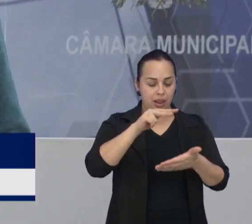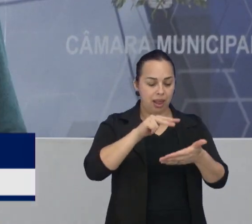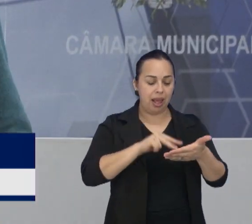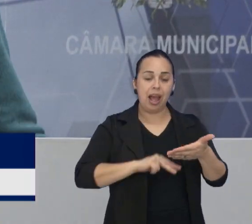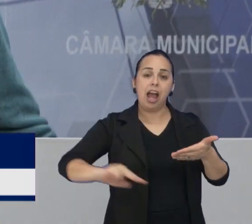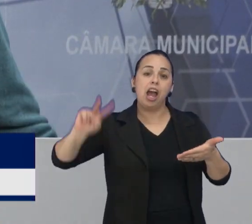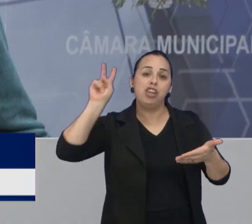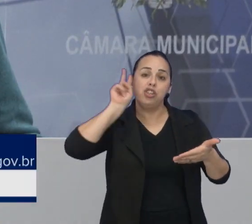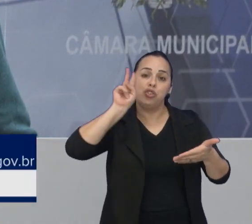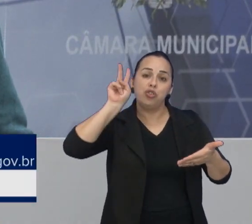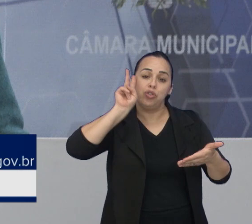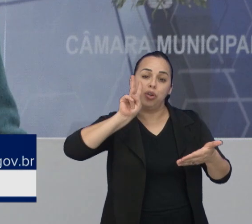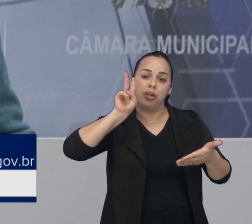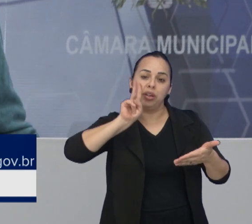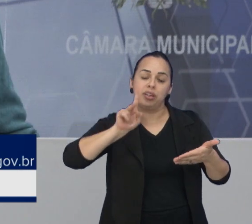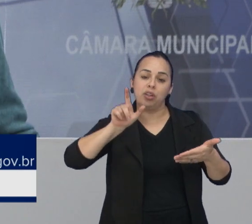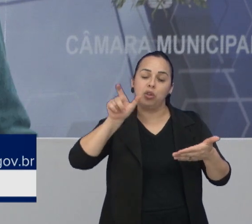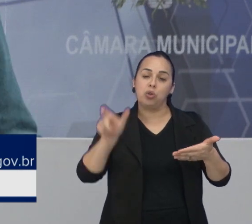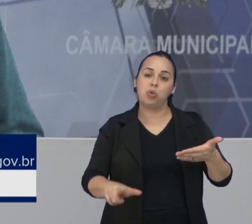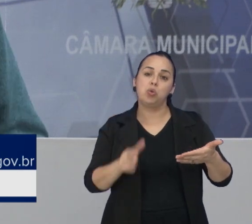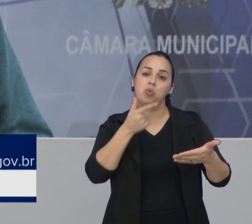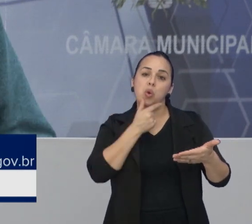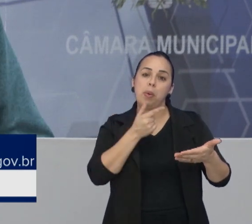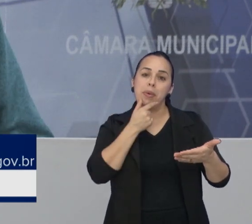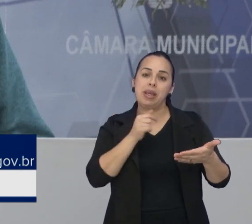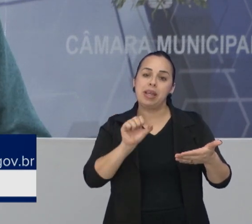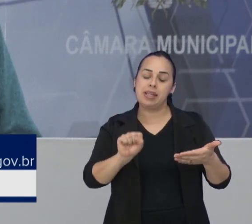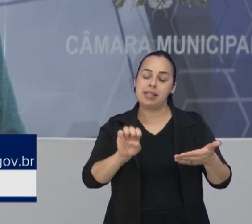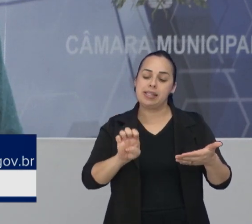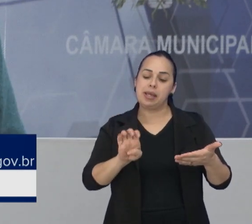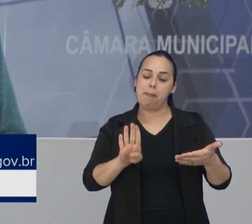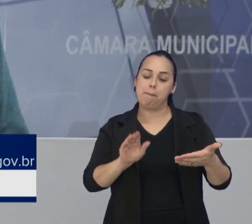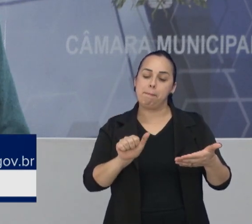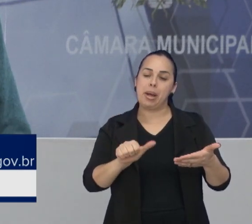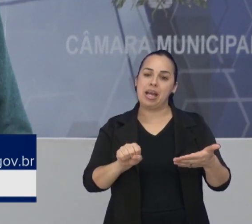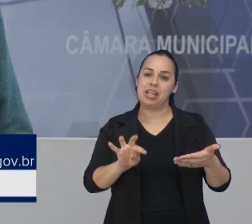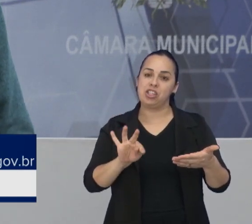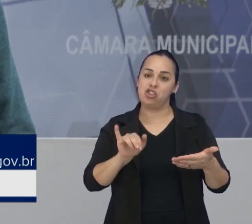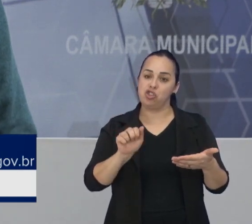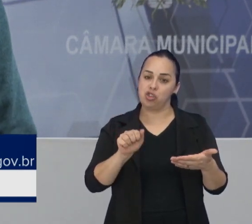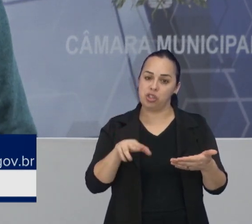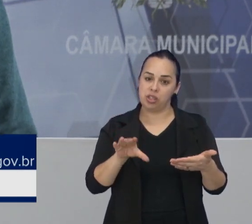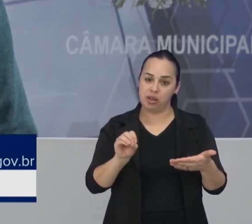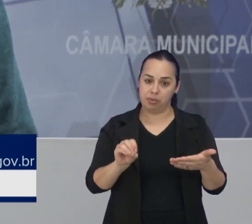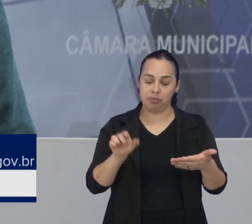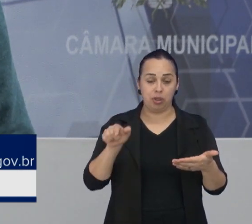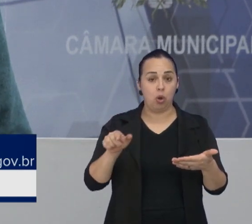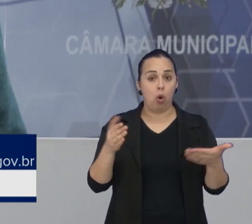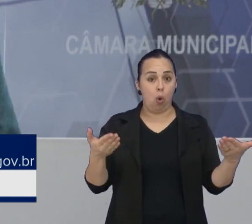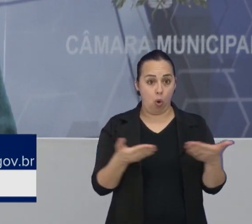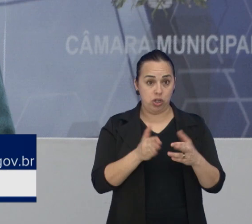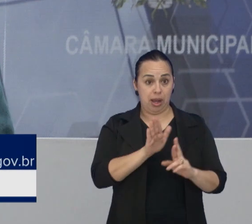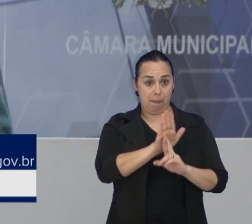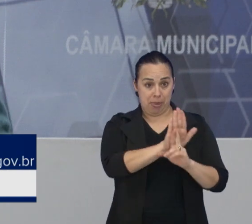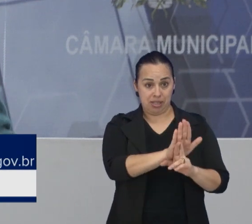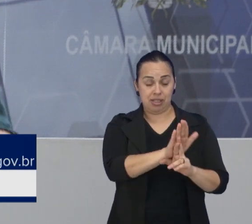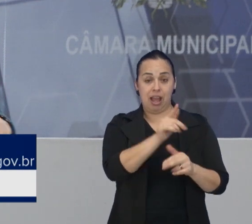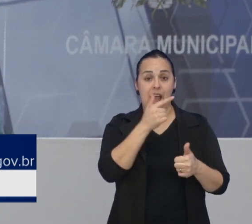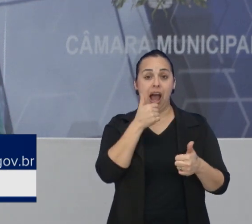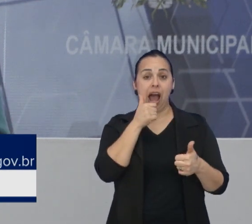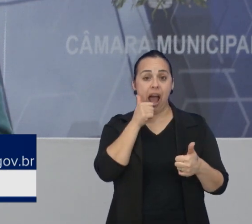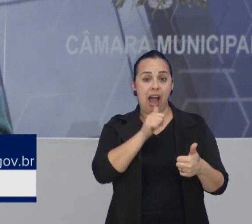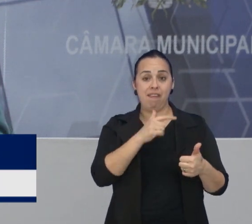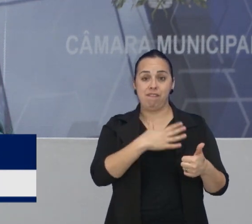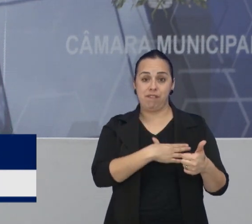biografia do senhor Sebastião Mota de Oliveira, que hoje está aqui a filha dele, a Maria Cristina